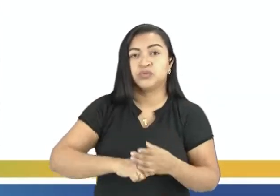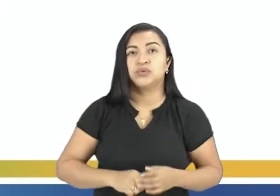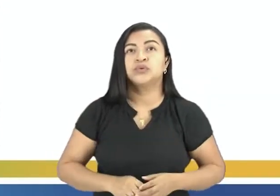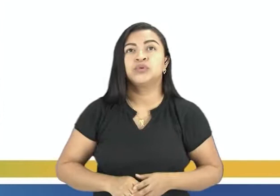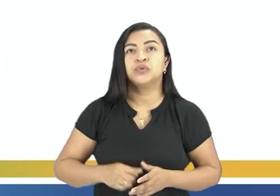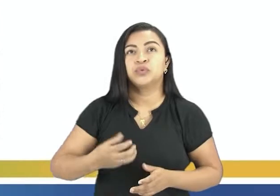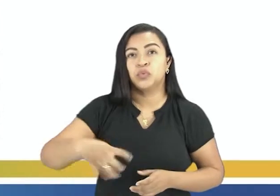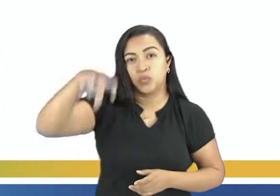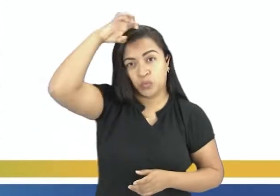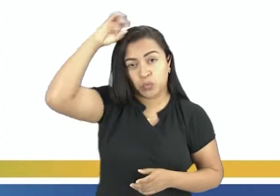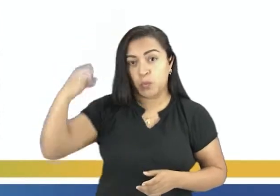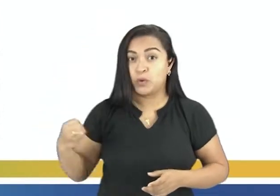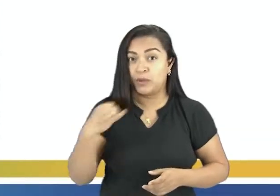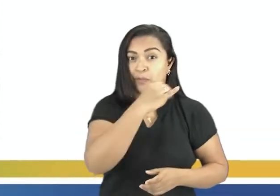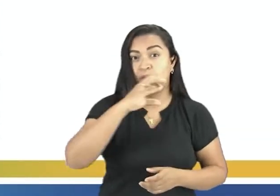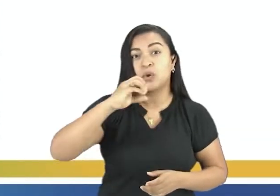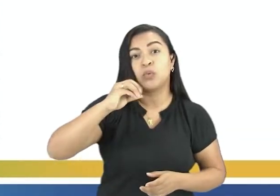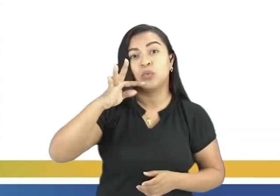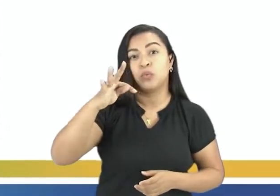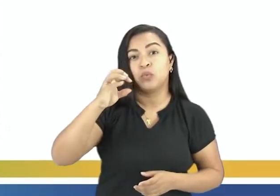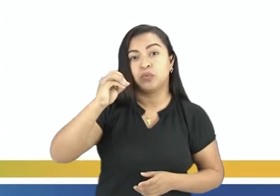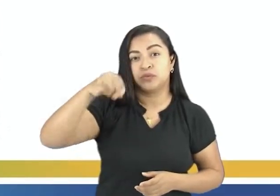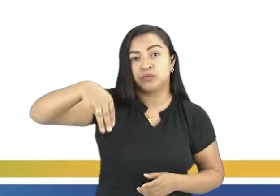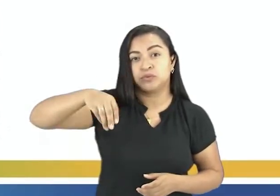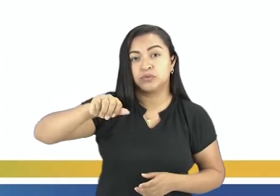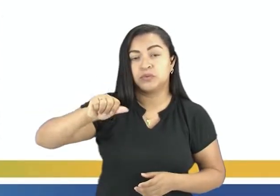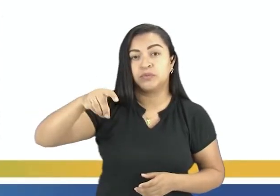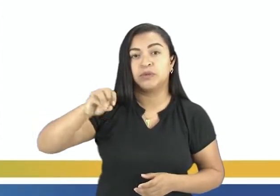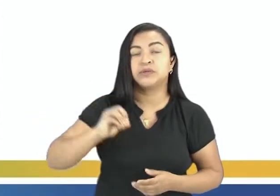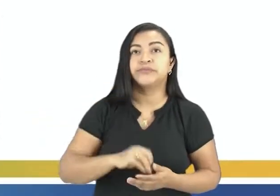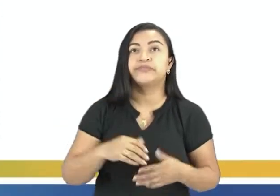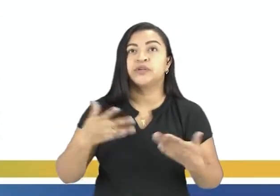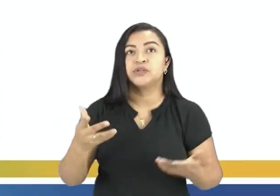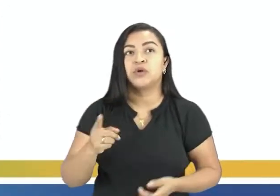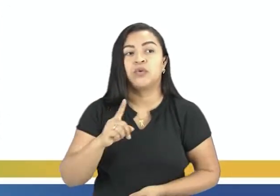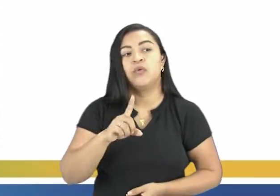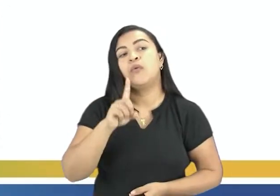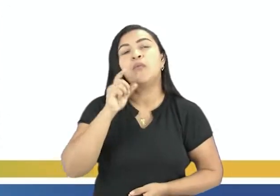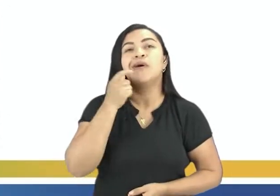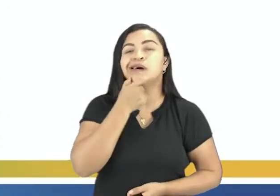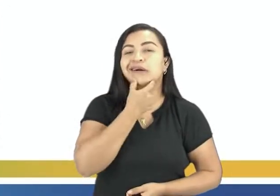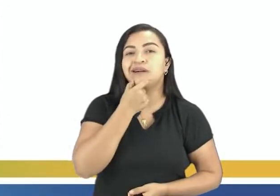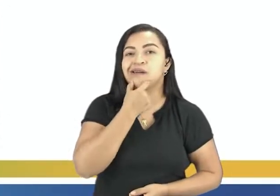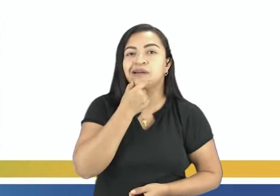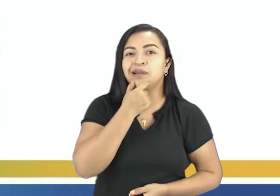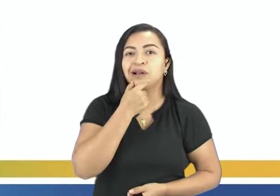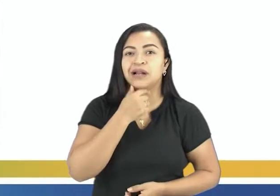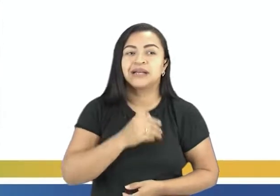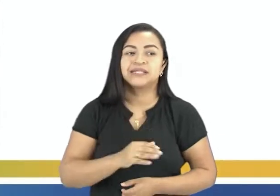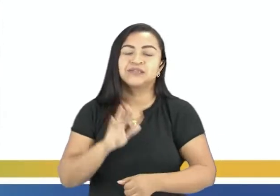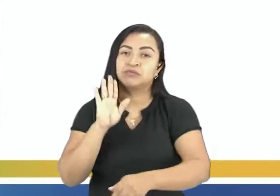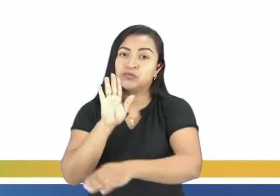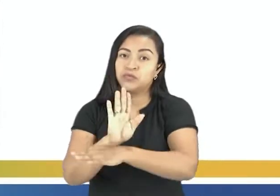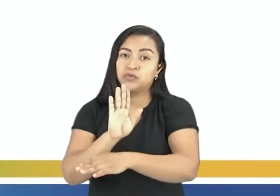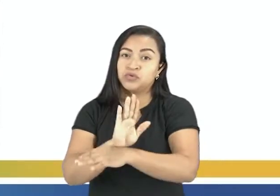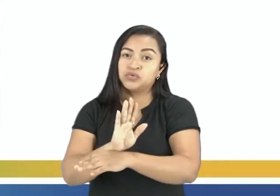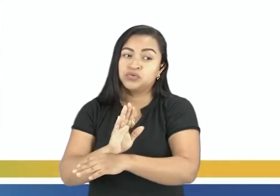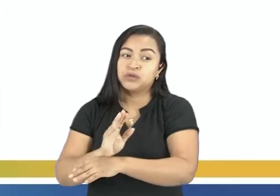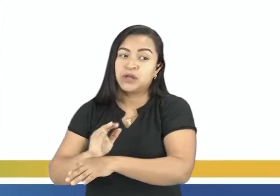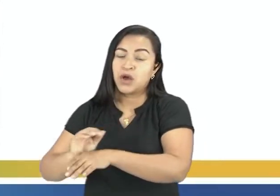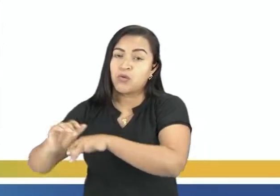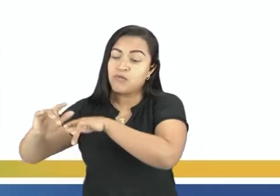sob o domínio dos ingleses. Aí tem um impacto, pessoal. Os ingleses vão favorecer o avanço aí histórico